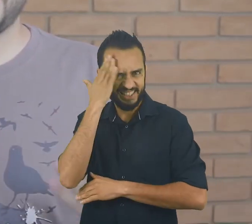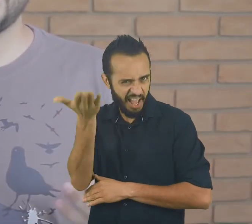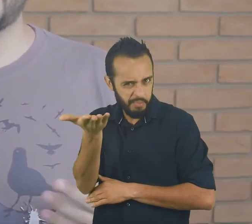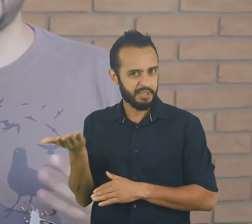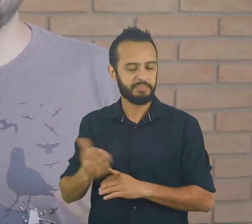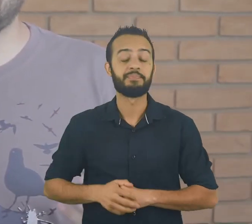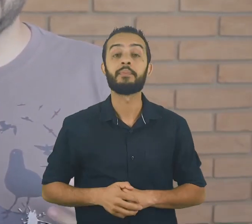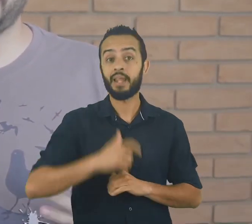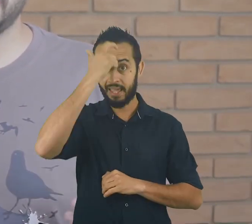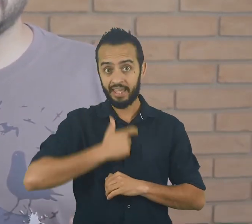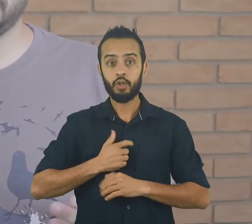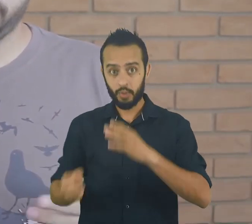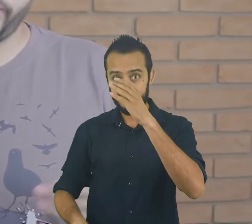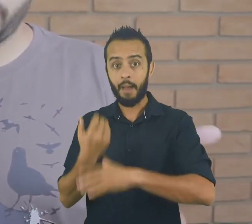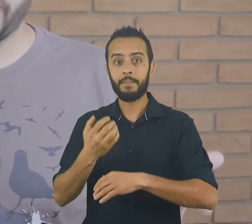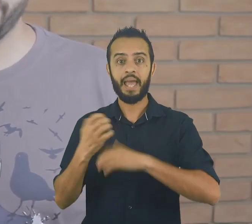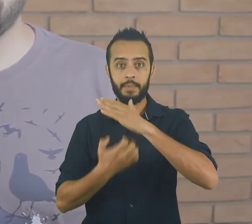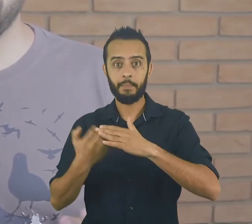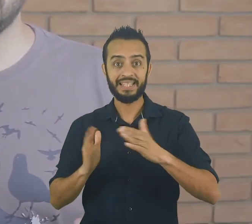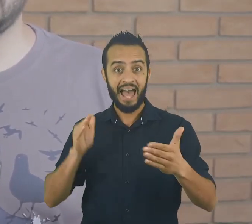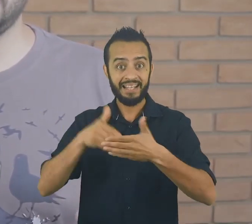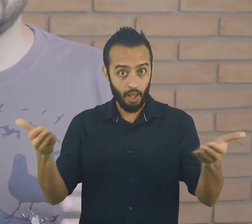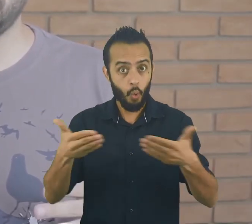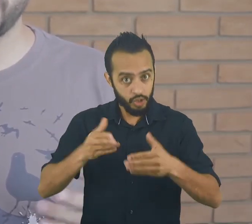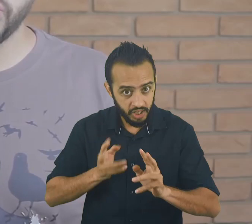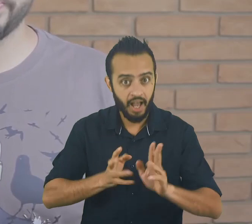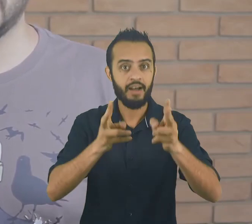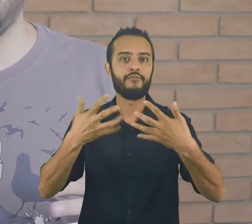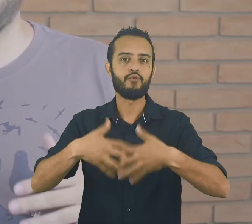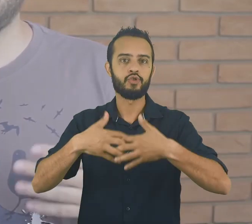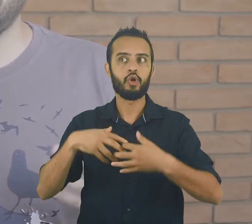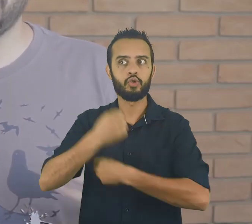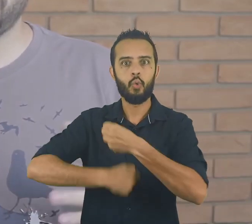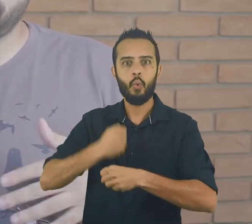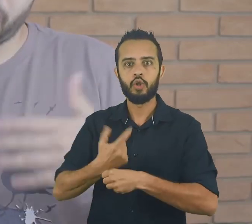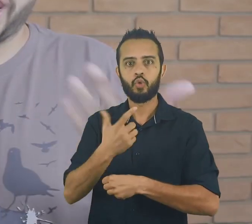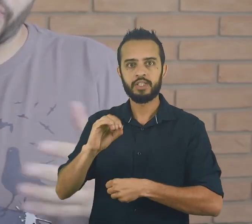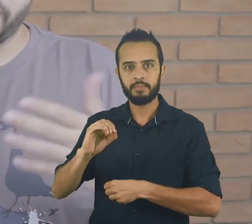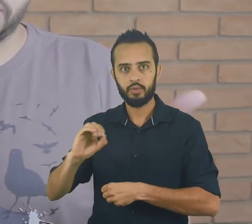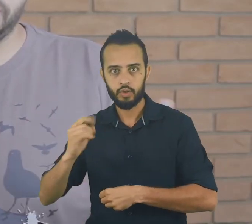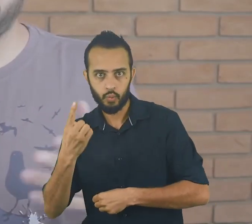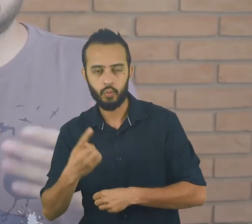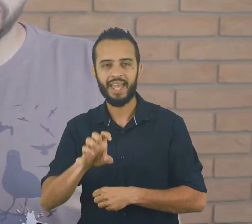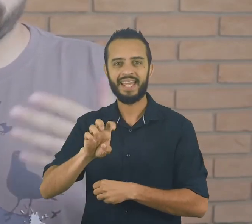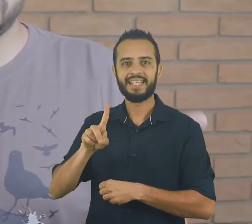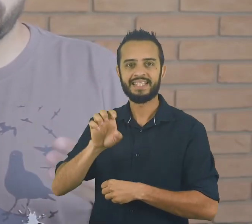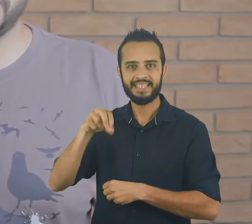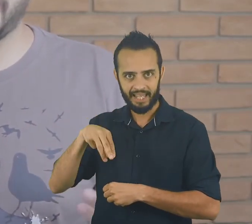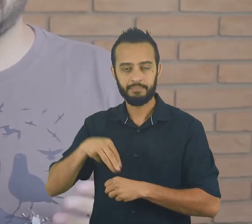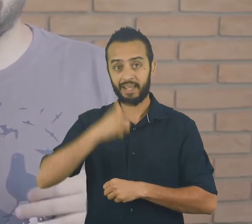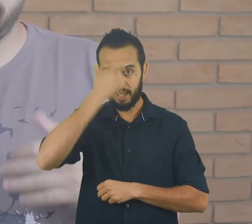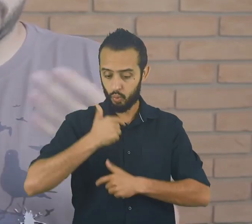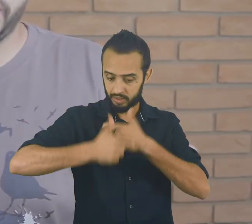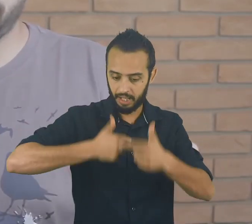Eu acabei abrindo a minha empresa, que eu tenho até hoje, a Wizen, em 2001. Então eu já trabalhava fazendo prestação de serviço de